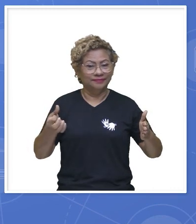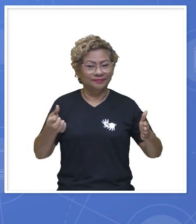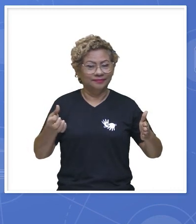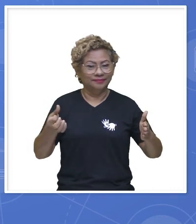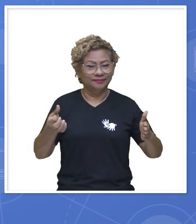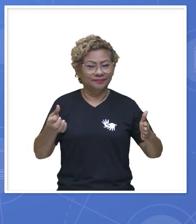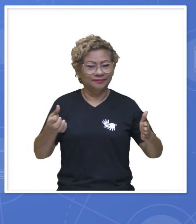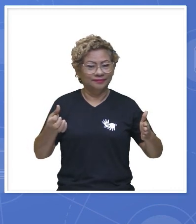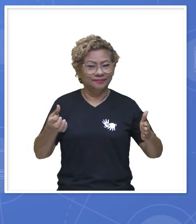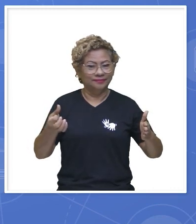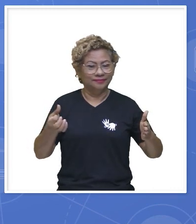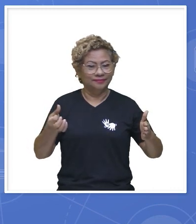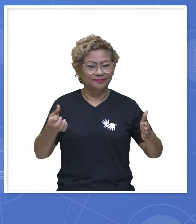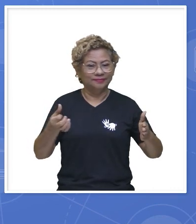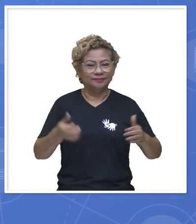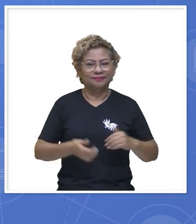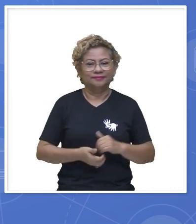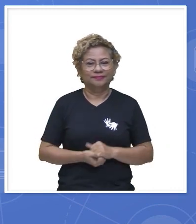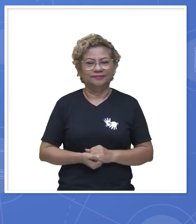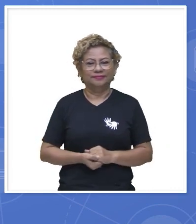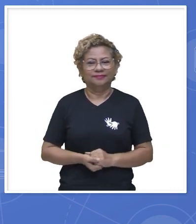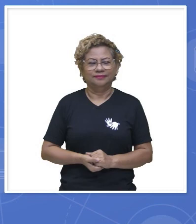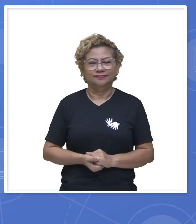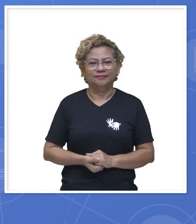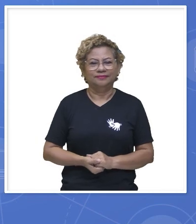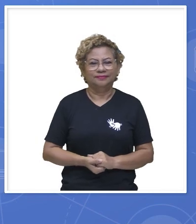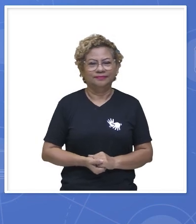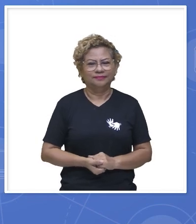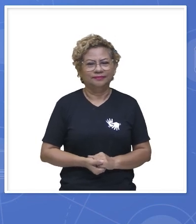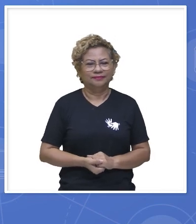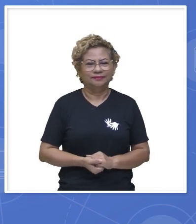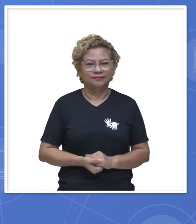Depois, quem vem na sequência, vem o 6, né?